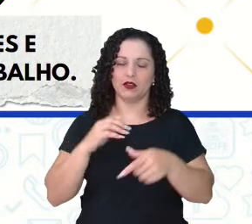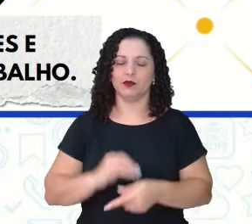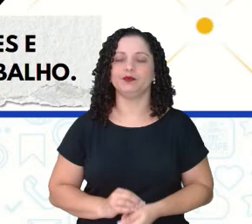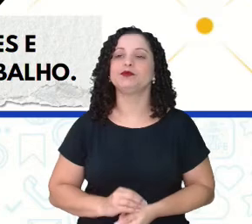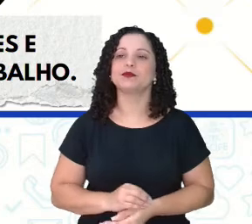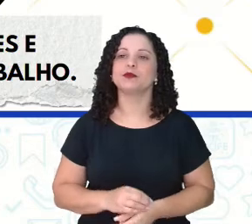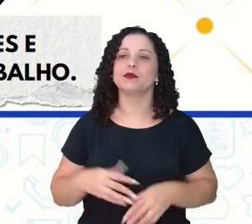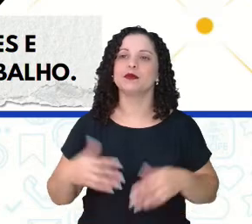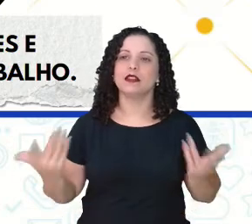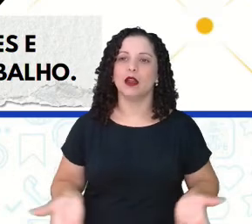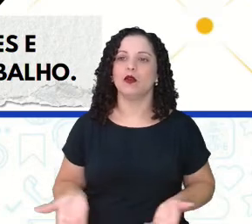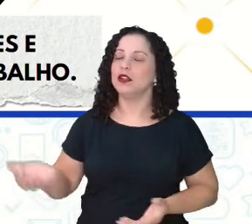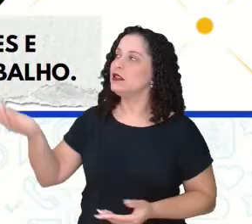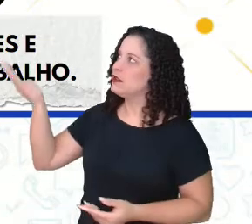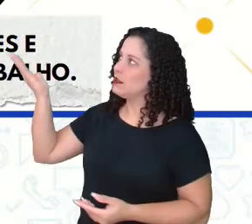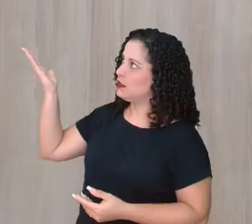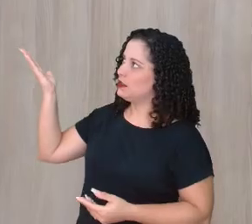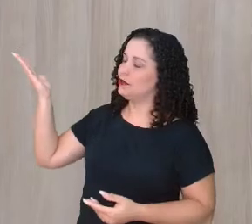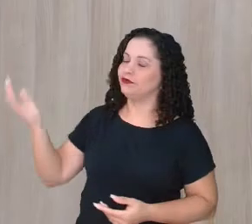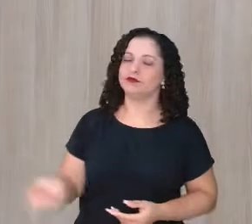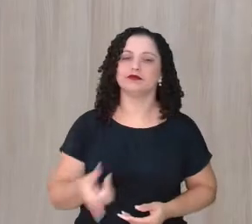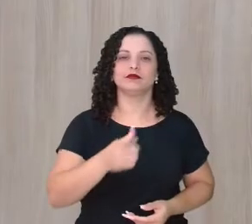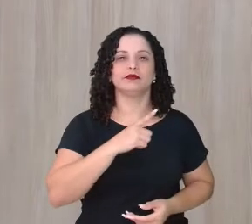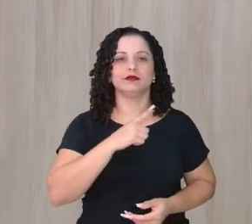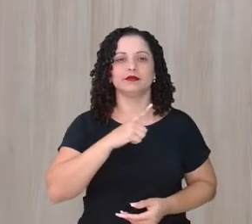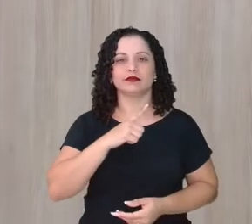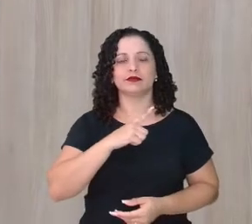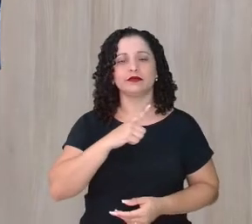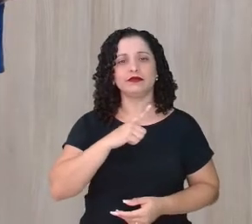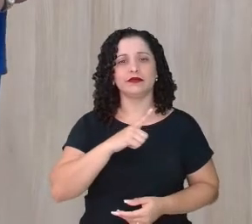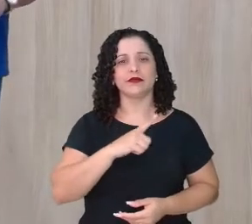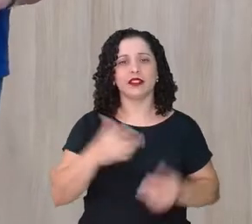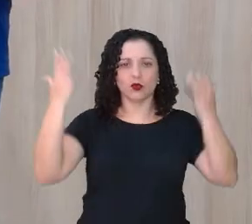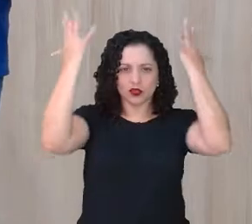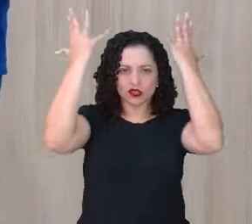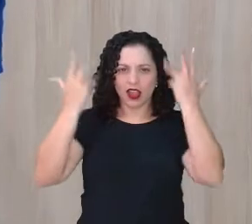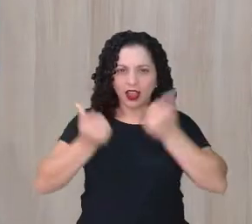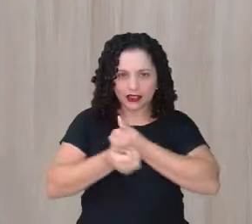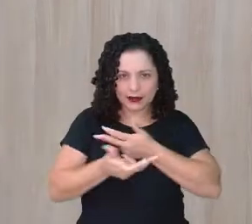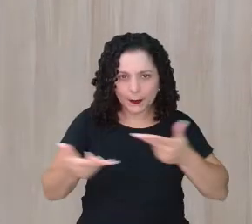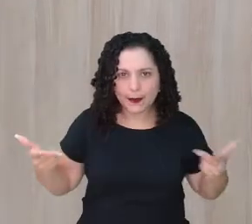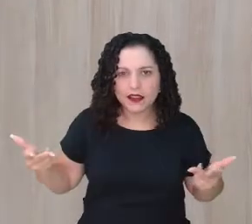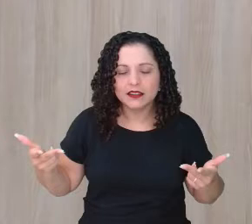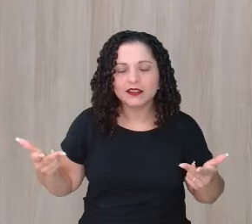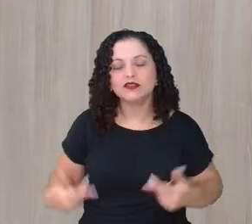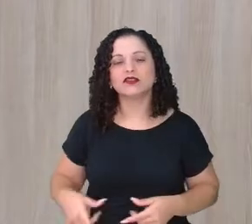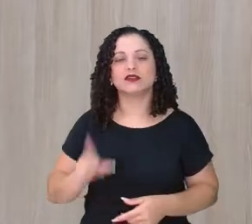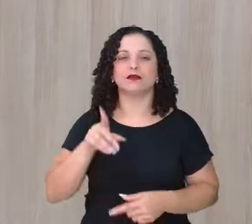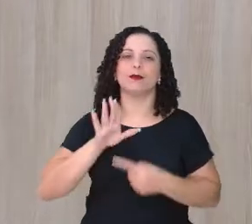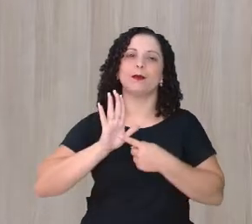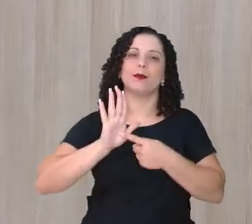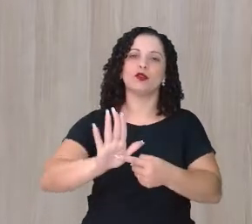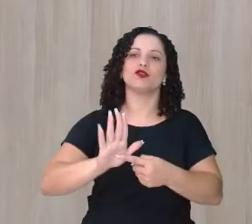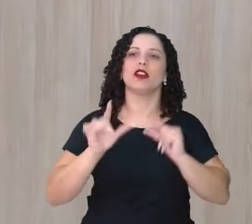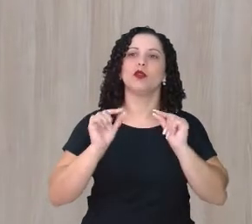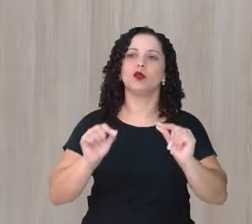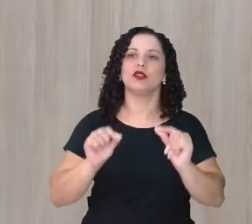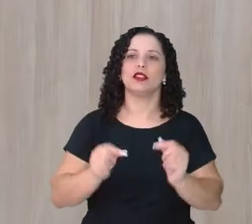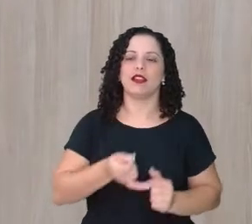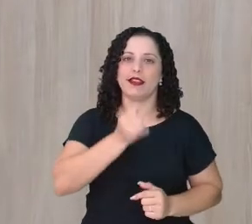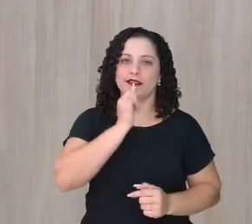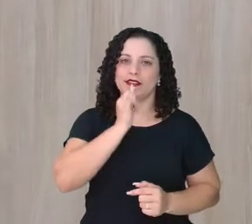para vocês né, a marquinha de patinhas, uma ave, mas eu trouxe também a questão aí do sapo,